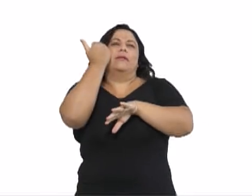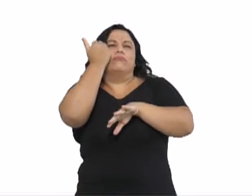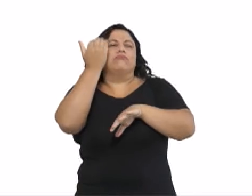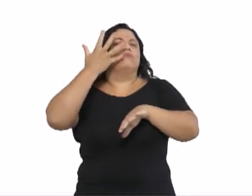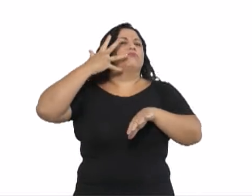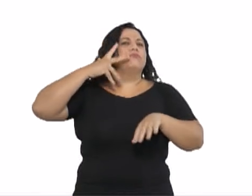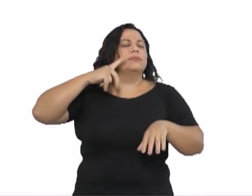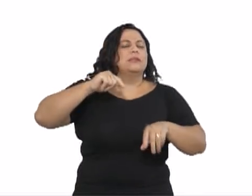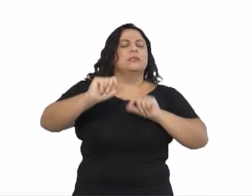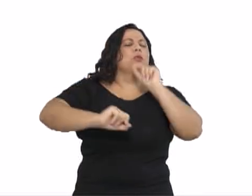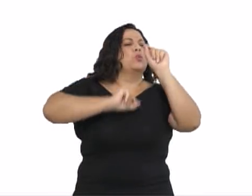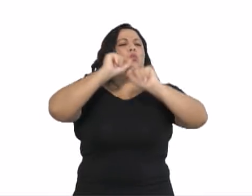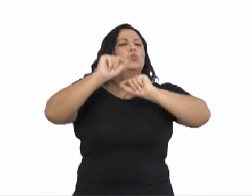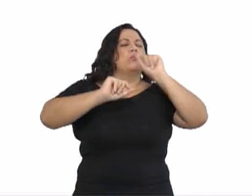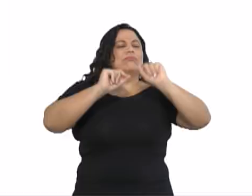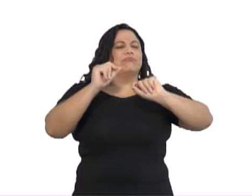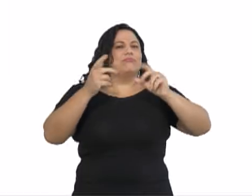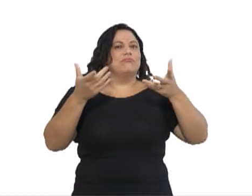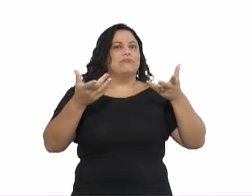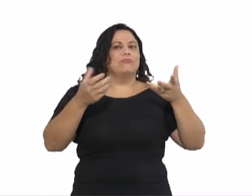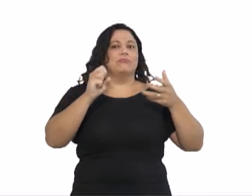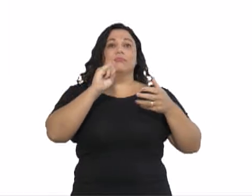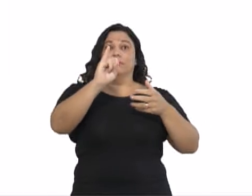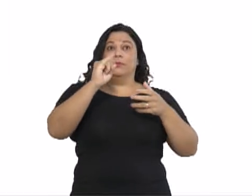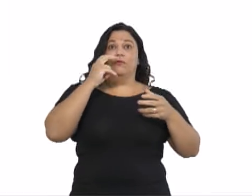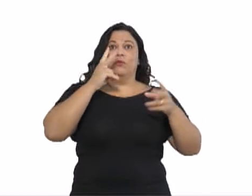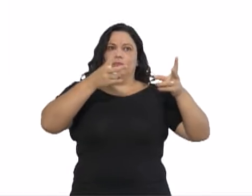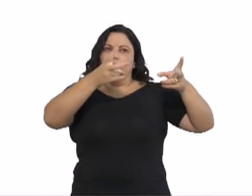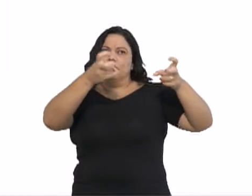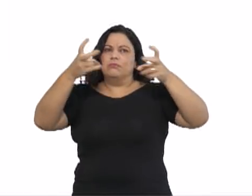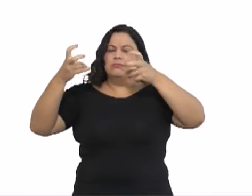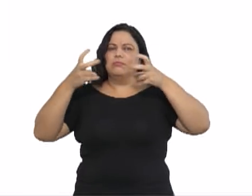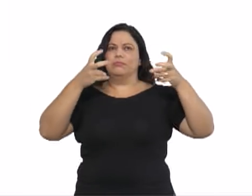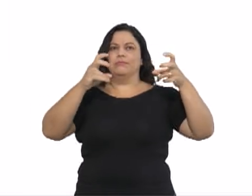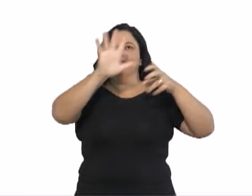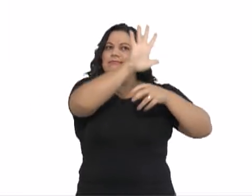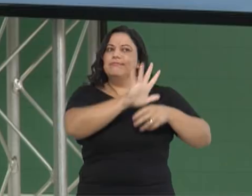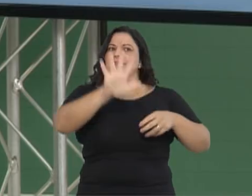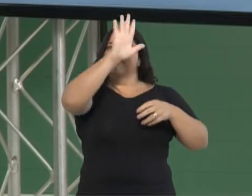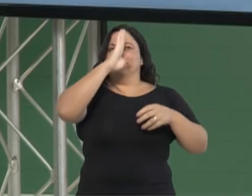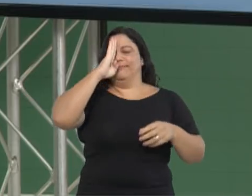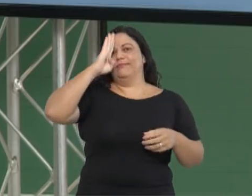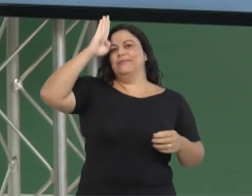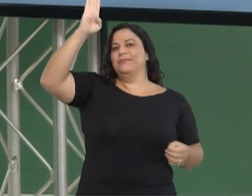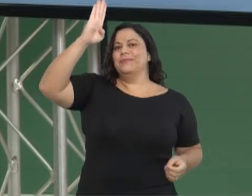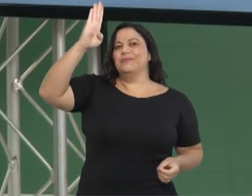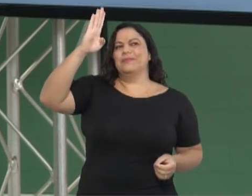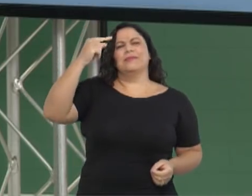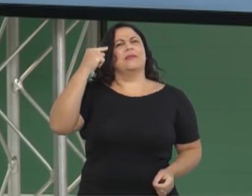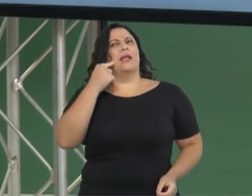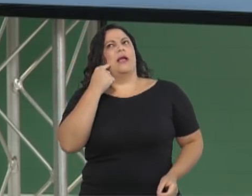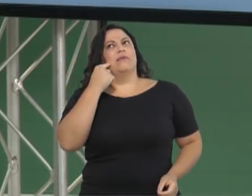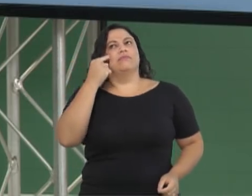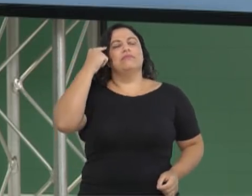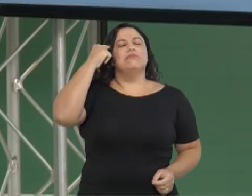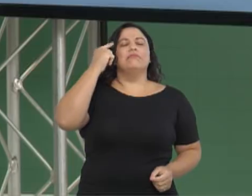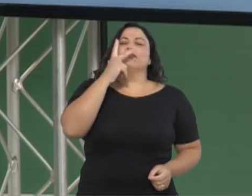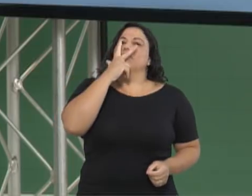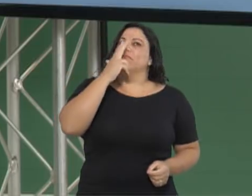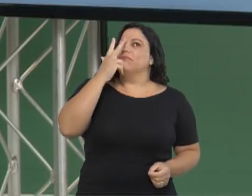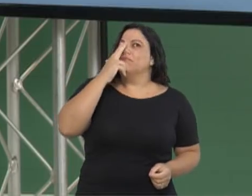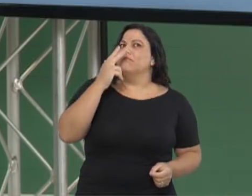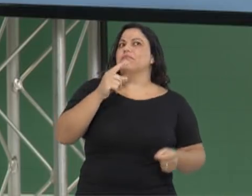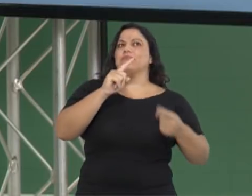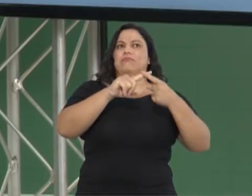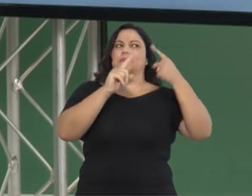Se a gente for só analisar a imagem principal, a gente vai achar que é só a 1 e a 2,